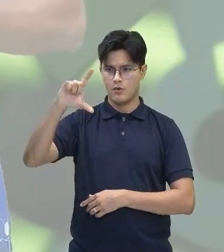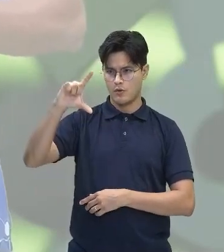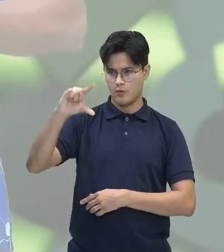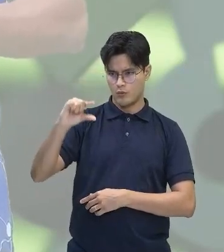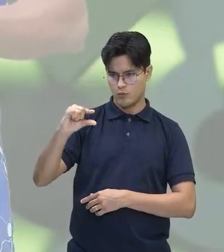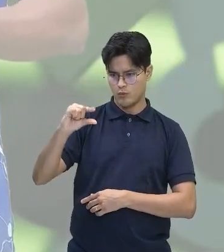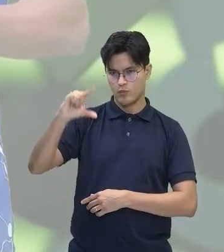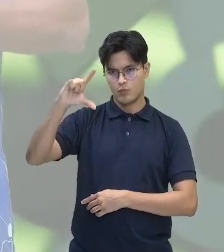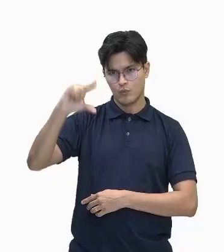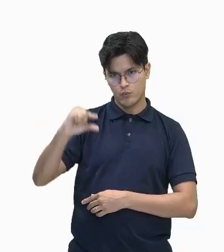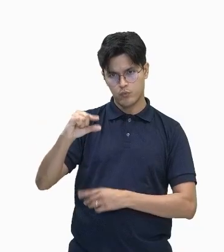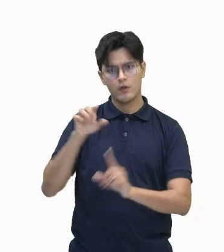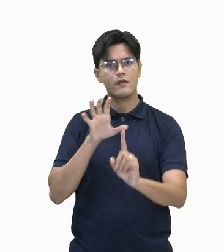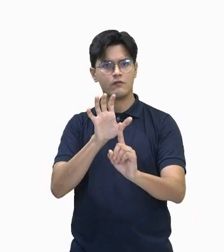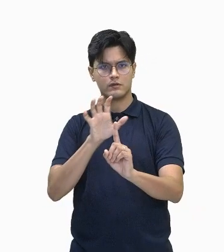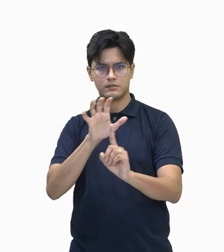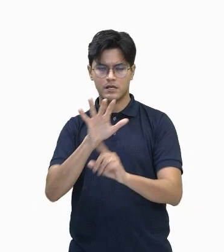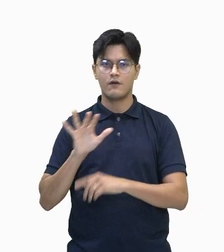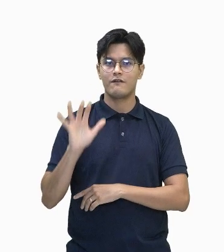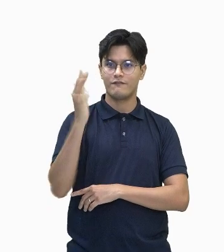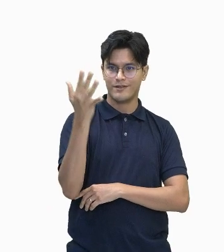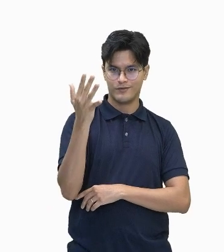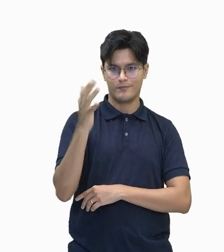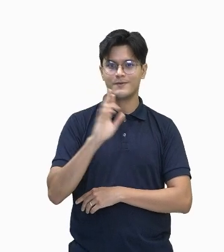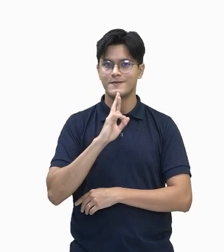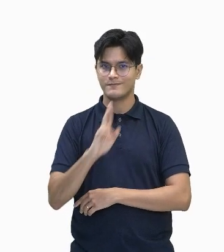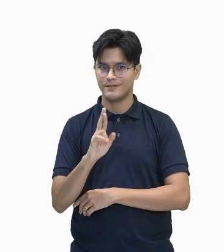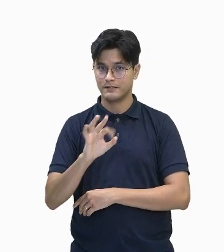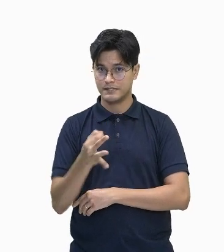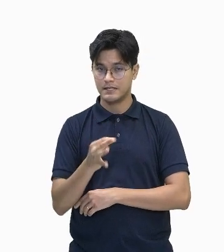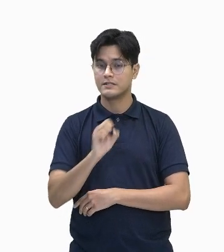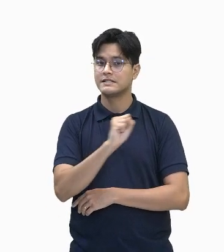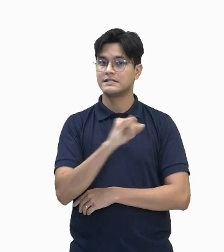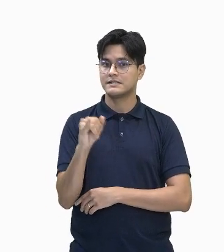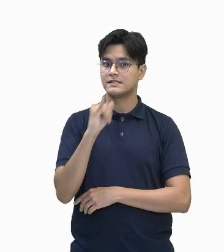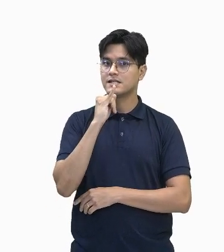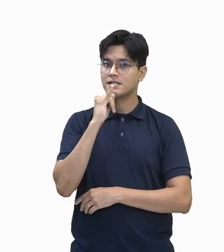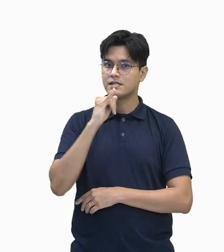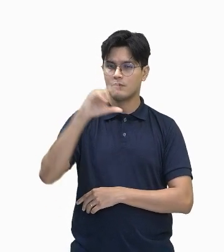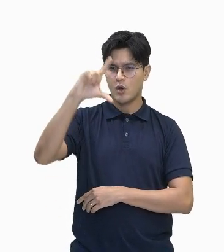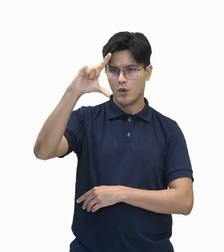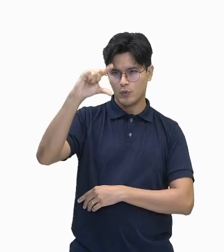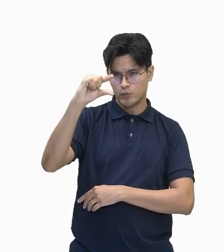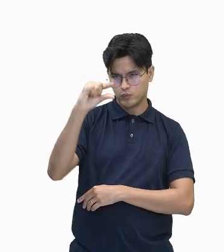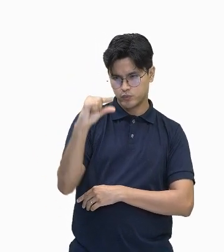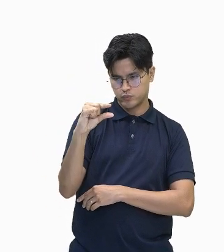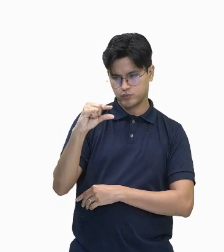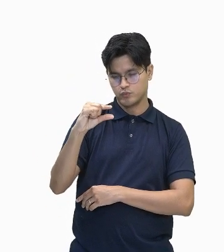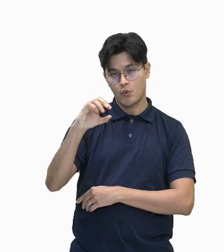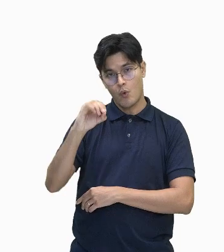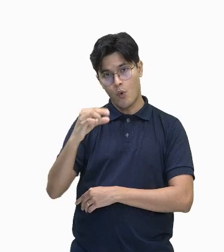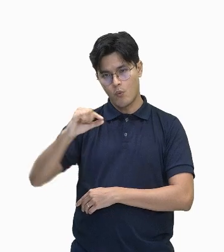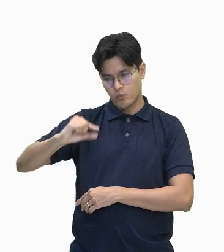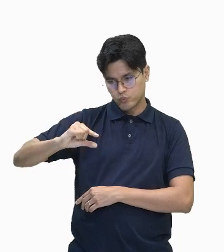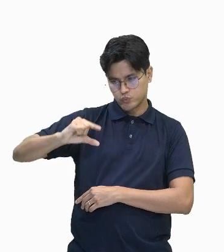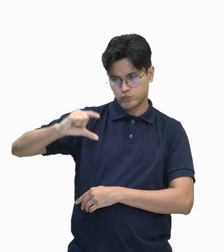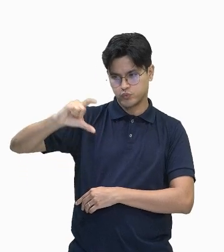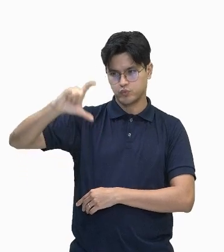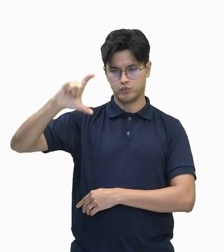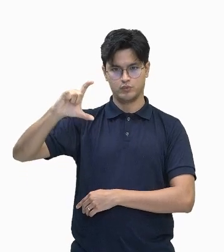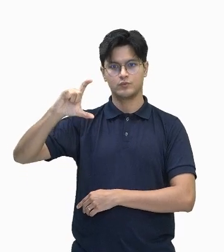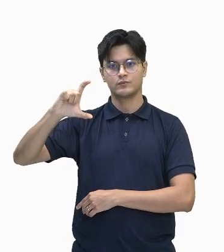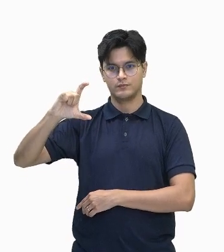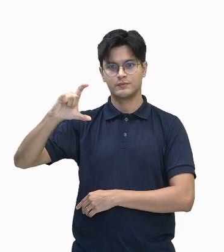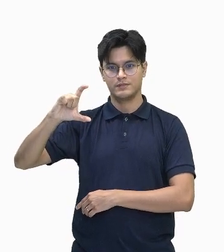no fenômeno. Veja só, se o tamanho dessa fenda for muito maior ou muito menor